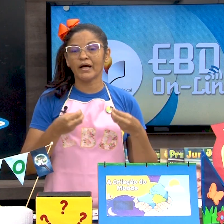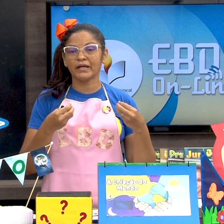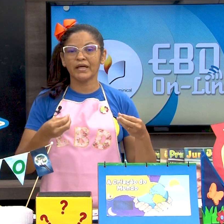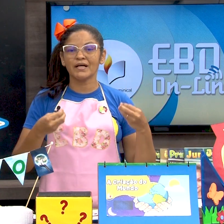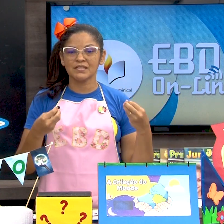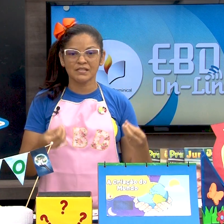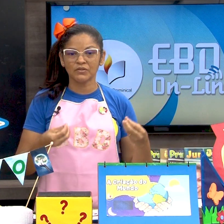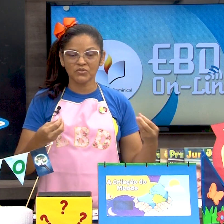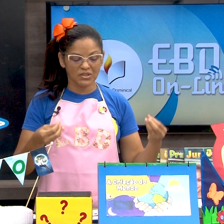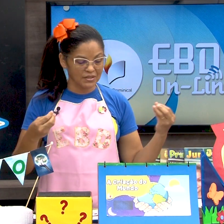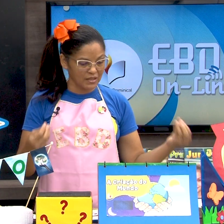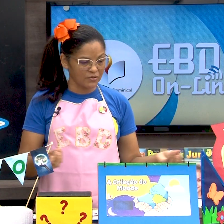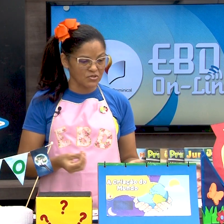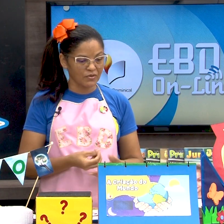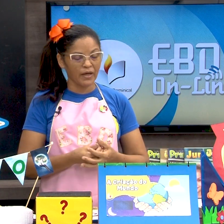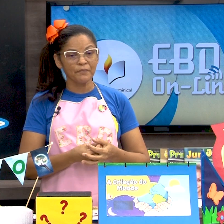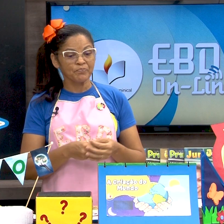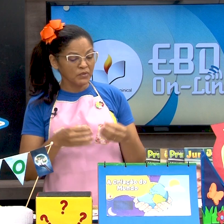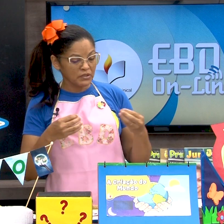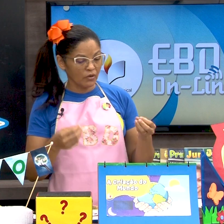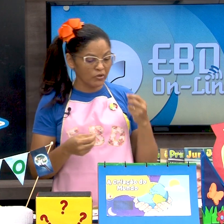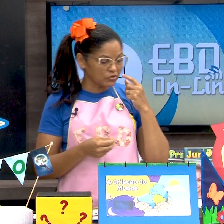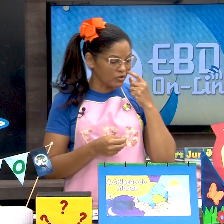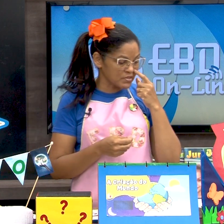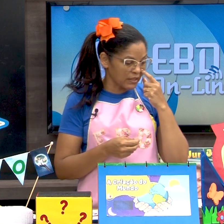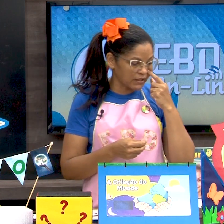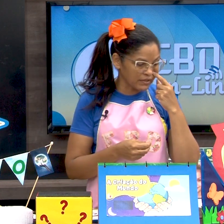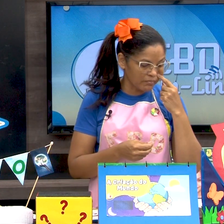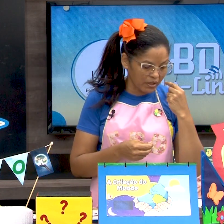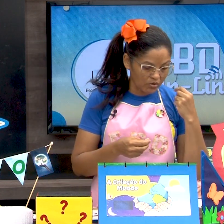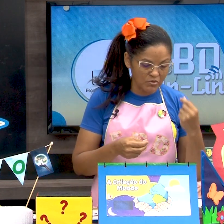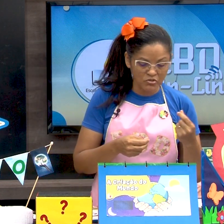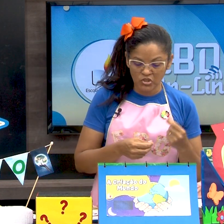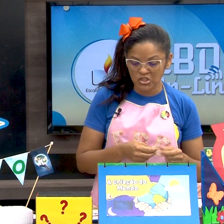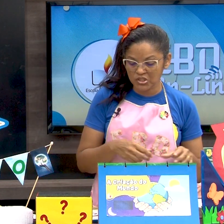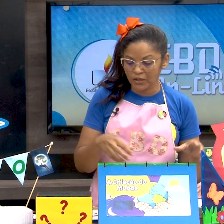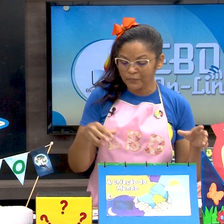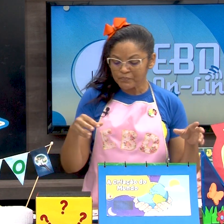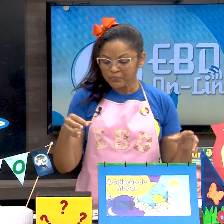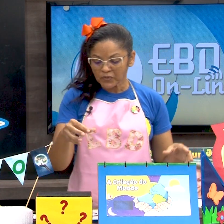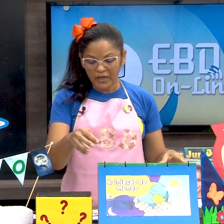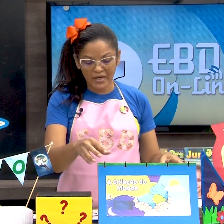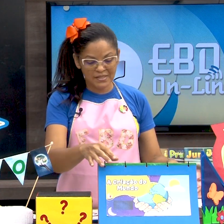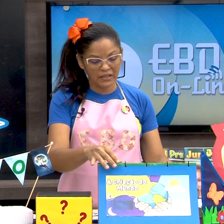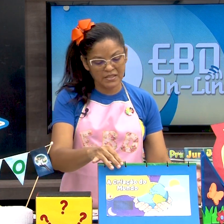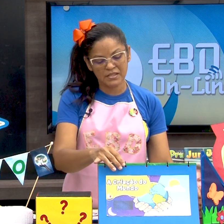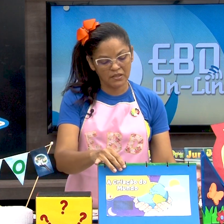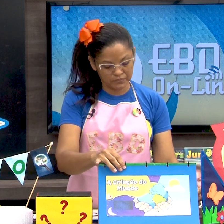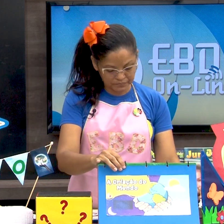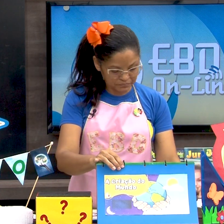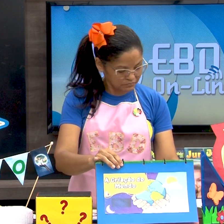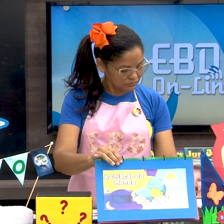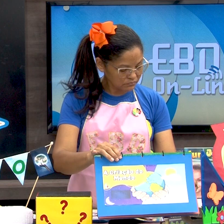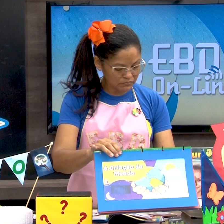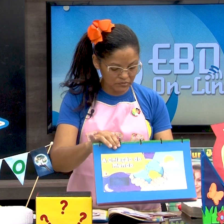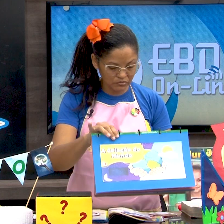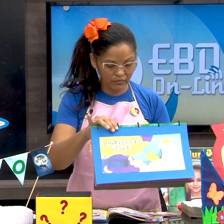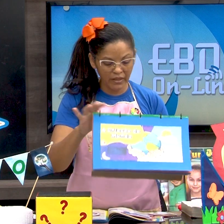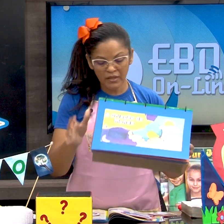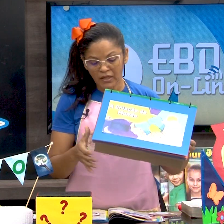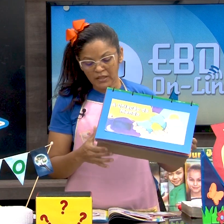lembre a criação de Deus não é então eu trouxe aqui também como sugestão essa lição